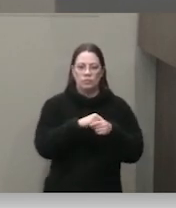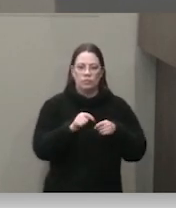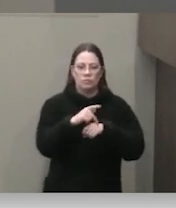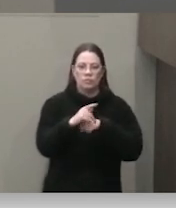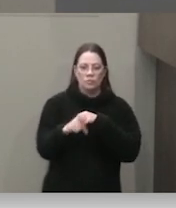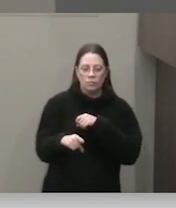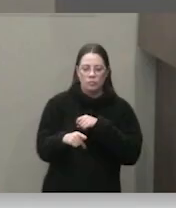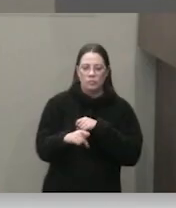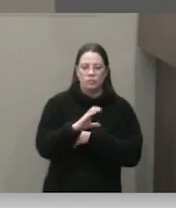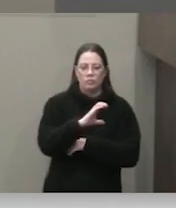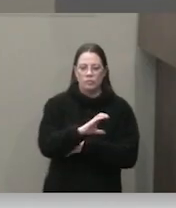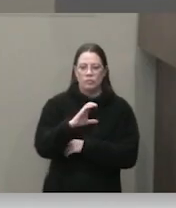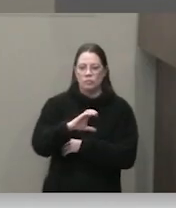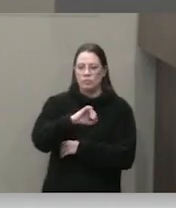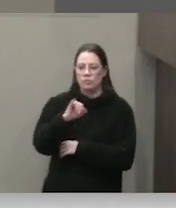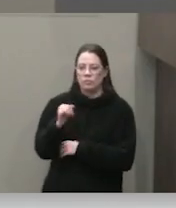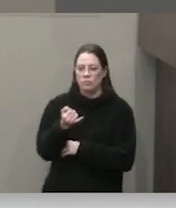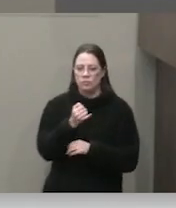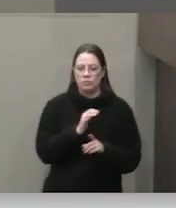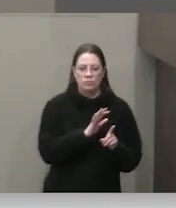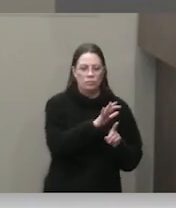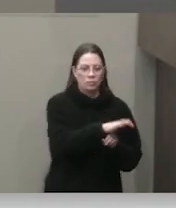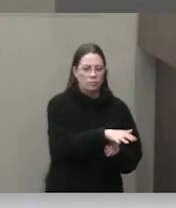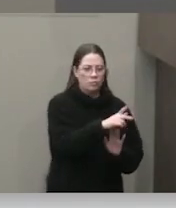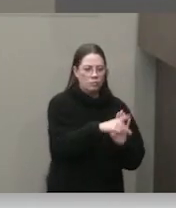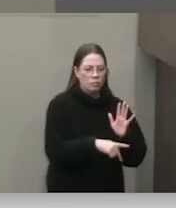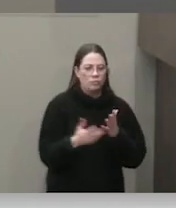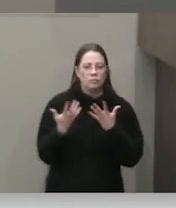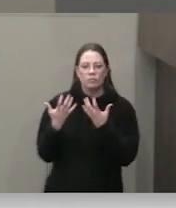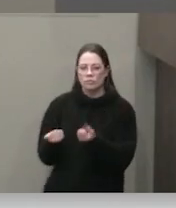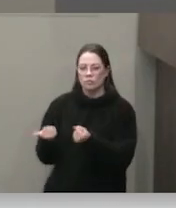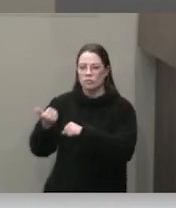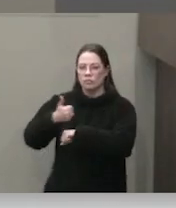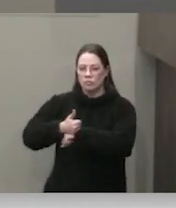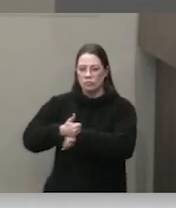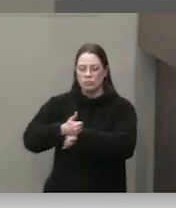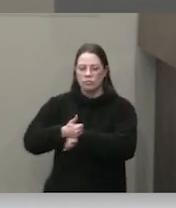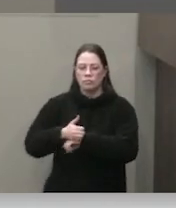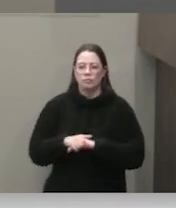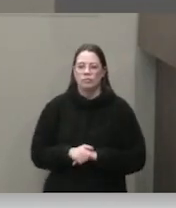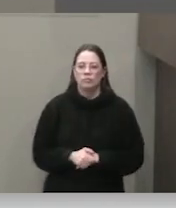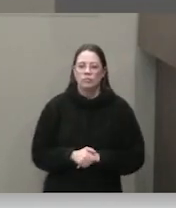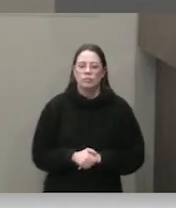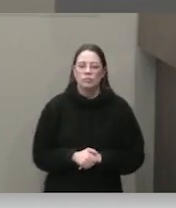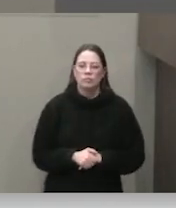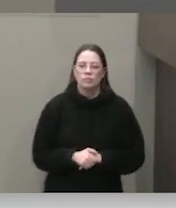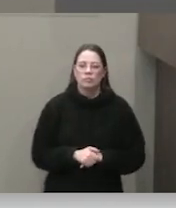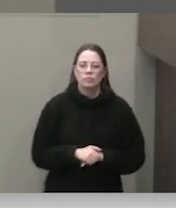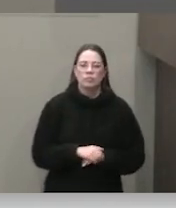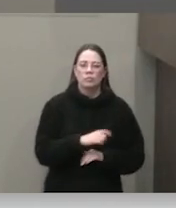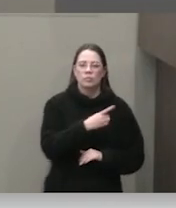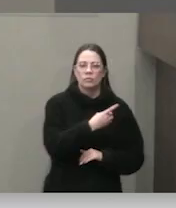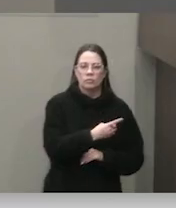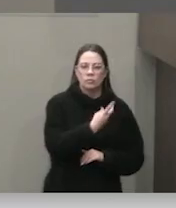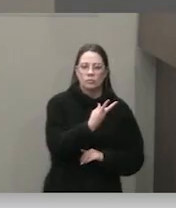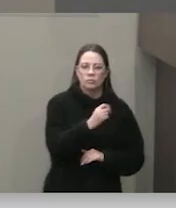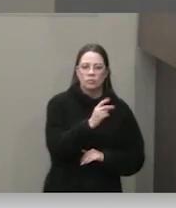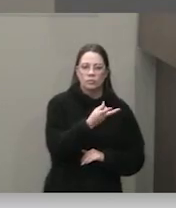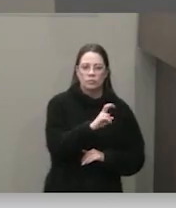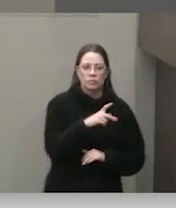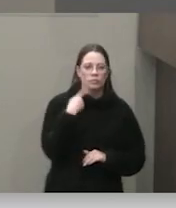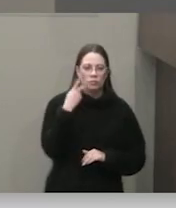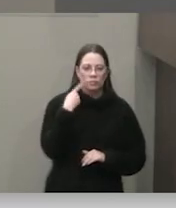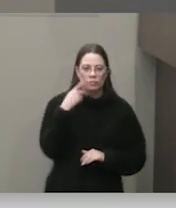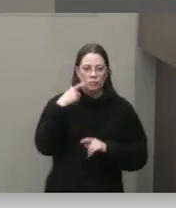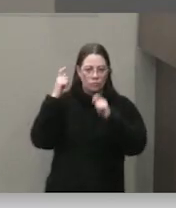Pareceres: CCJ, parecer contrário ao projeto e favoráveis ao substitutivo 01/2025, relatora